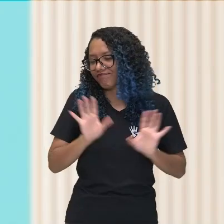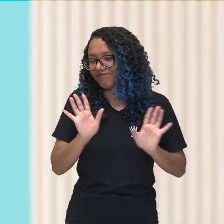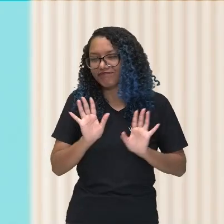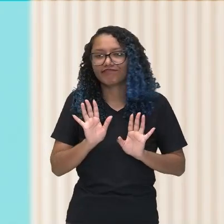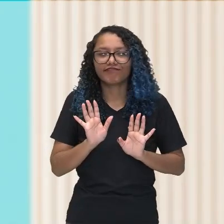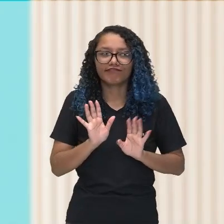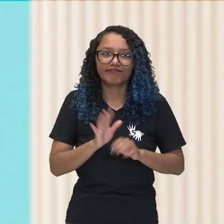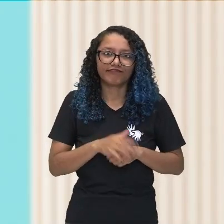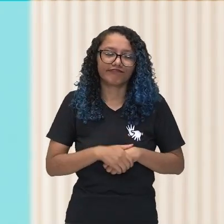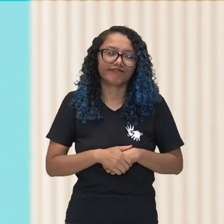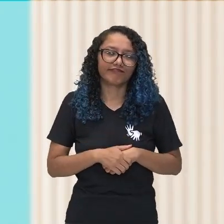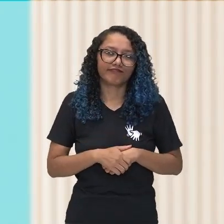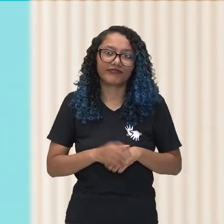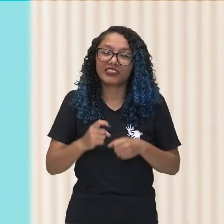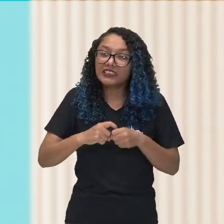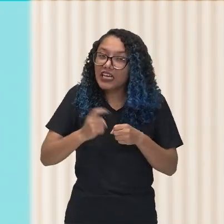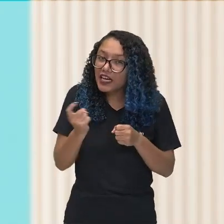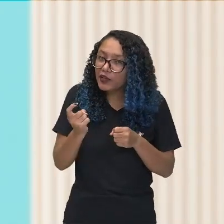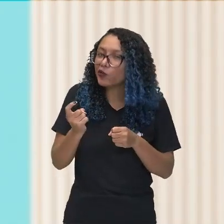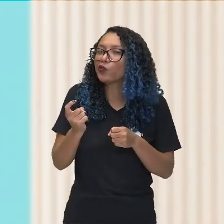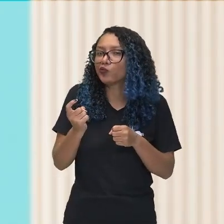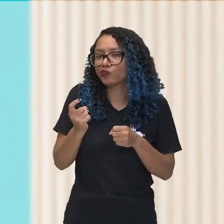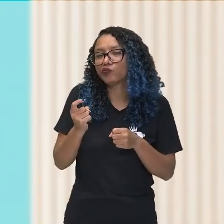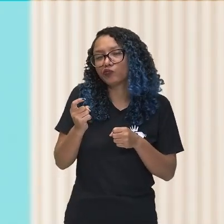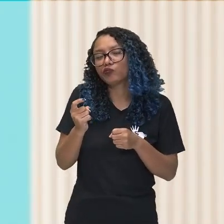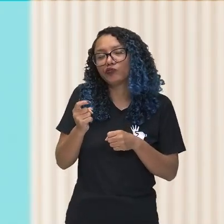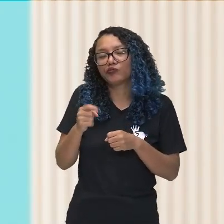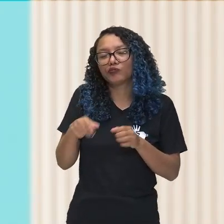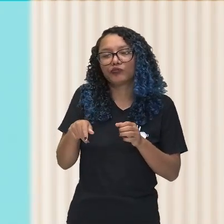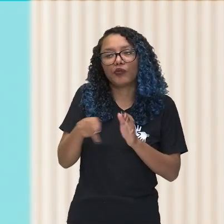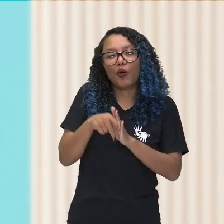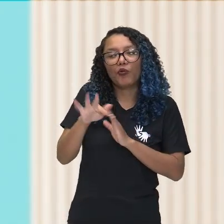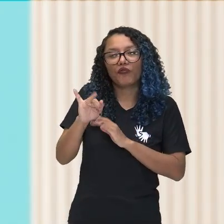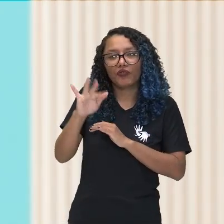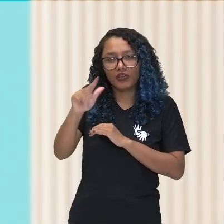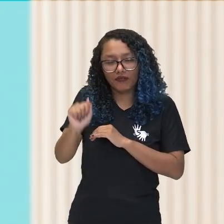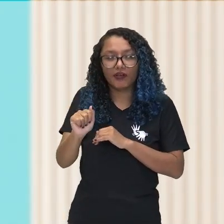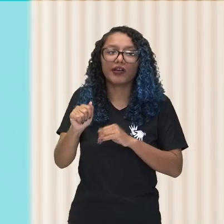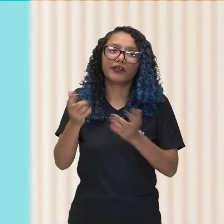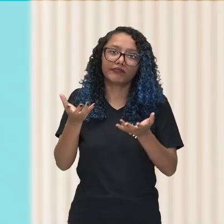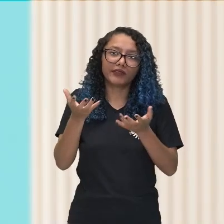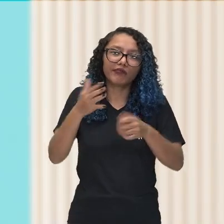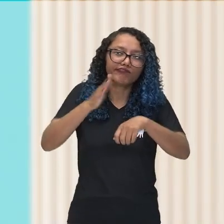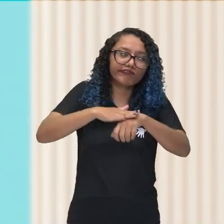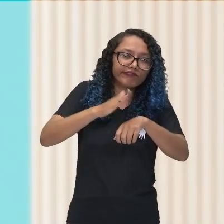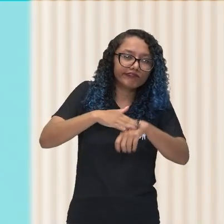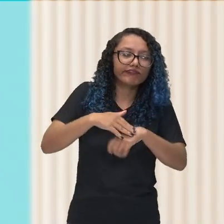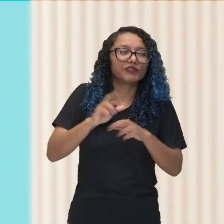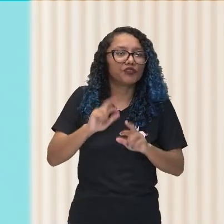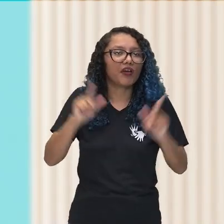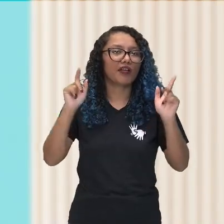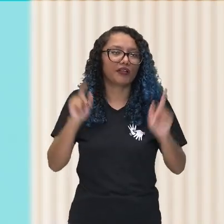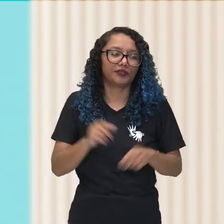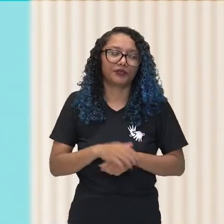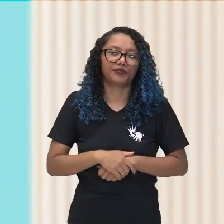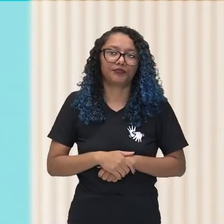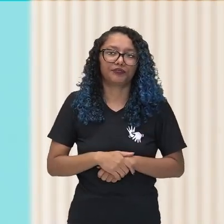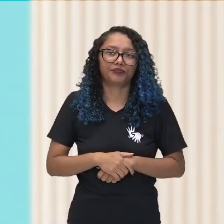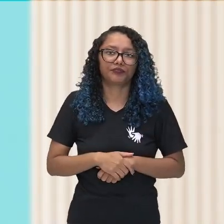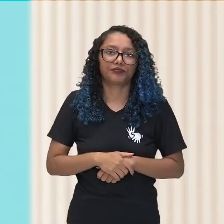e aí saiu da FIFA e foi tentar se tornar uma federação diferente,